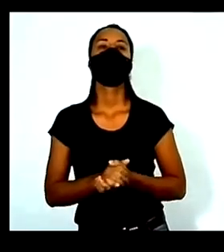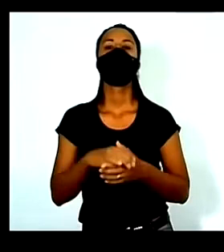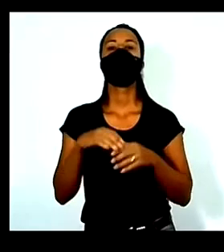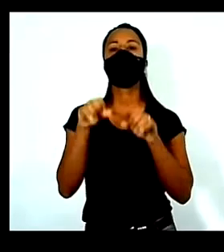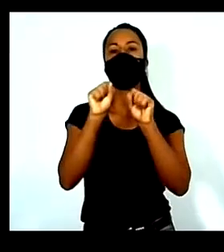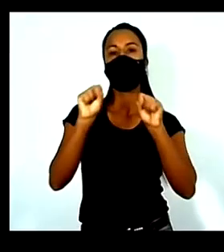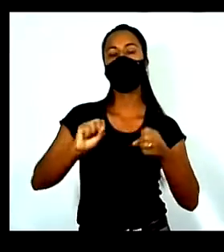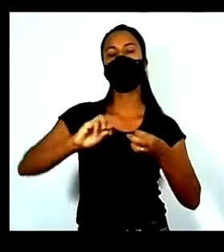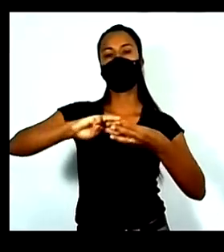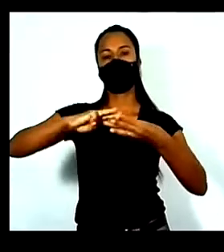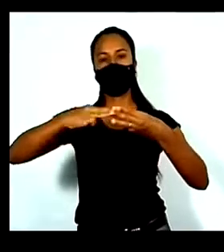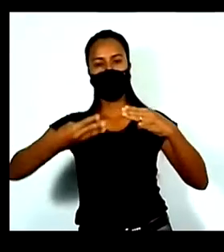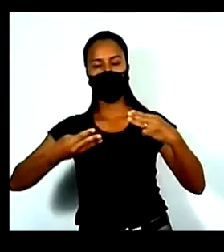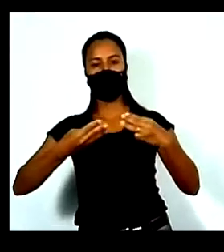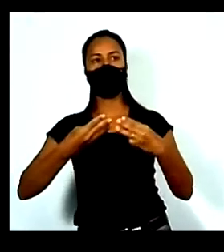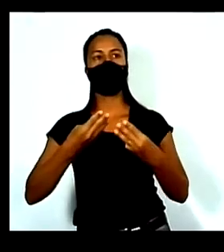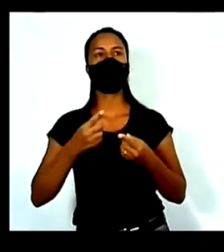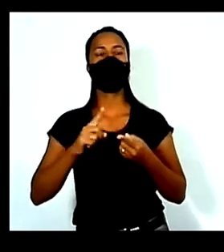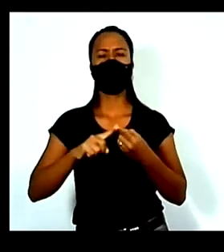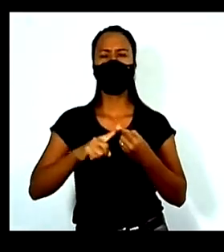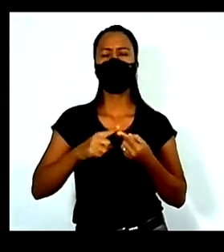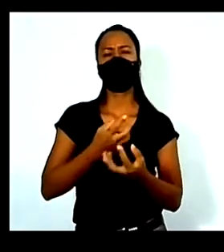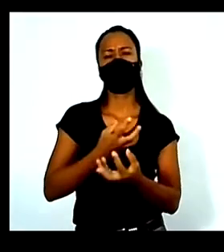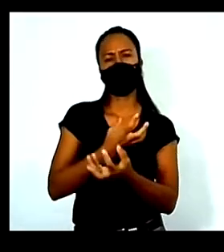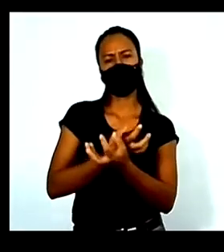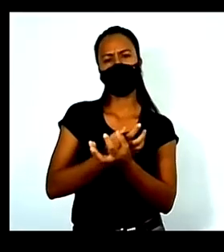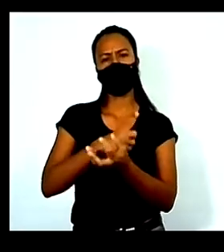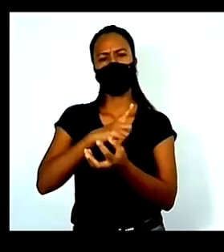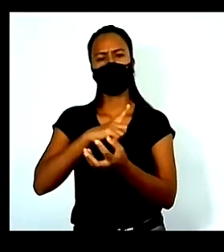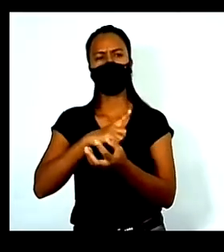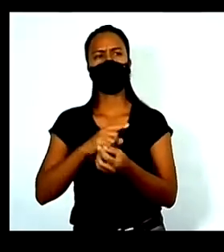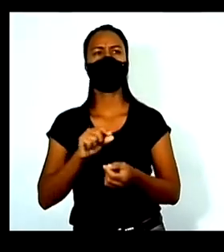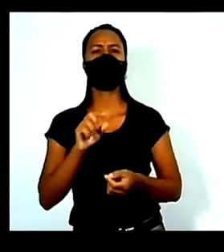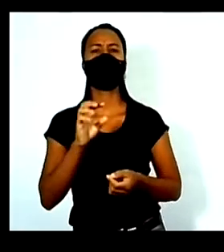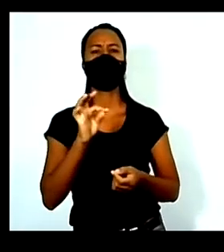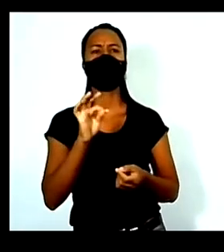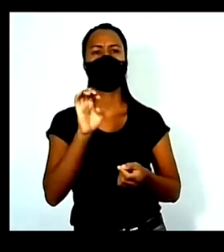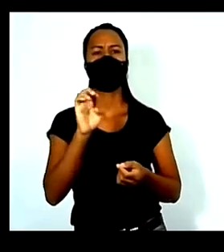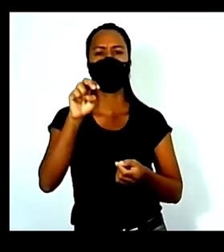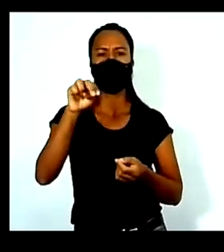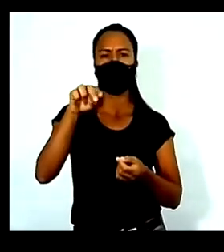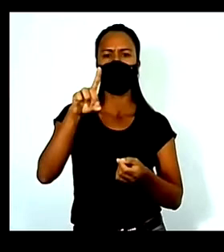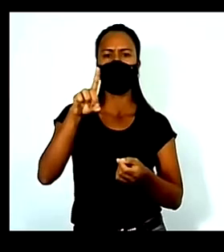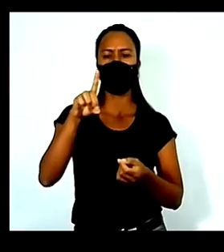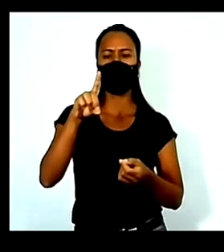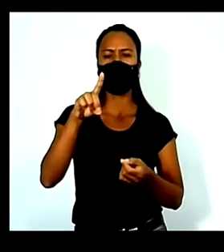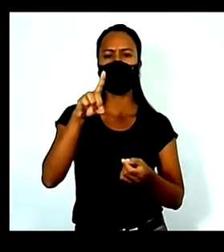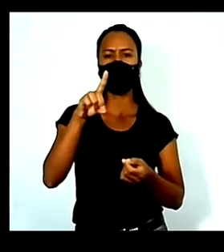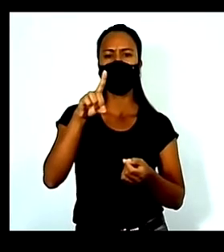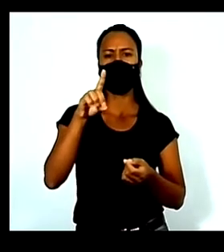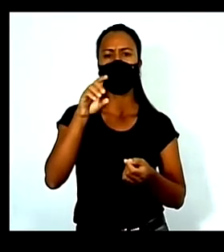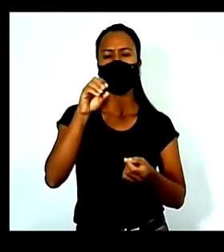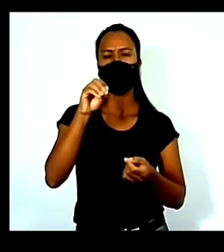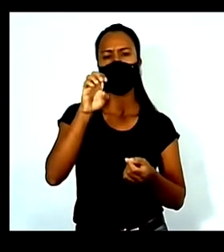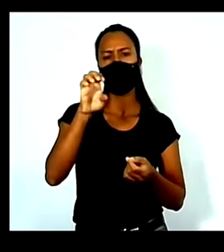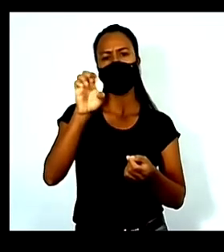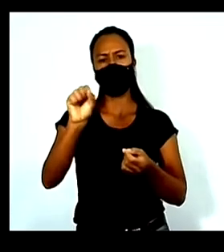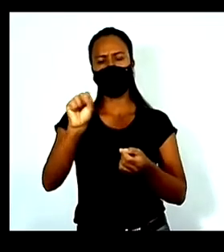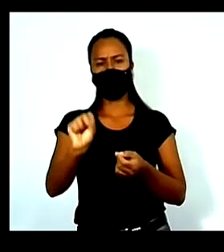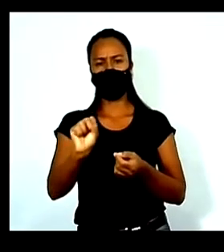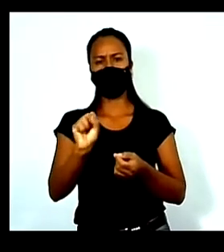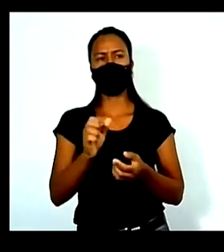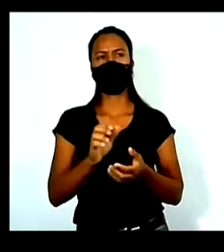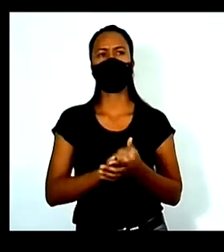Então, o músculo esquelético ele está ligado ao esqueleto por meio de tendões em pelo menos 2 locais. A seguir, veremos uma